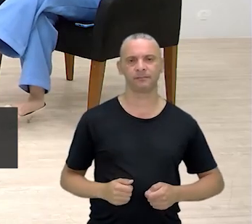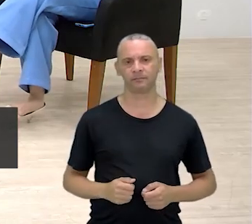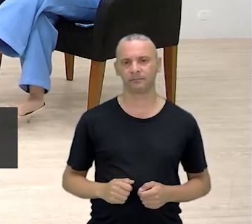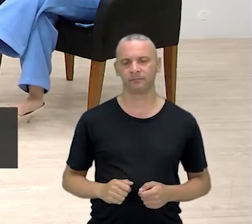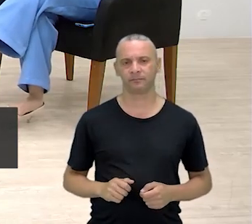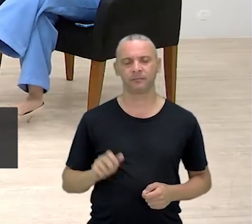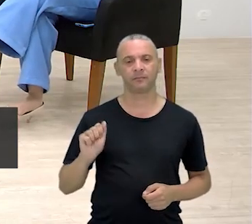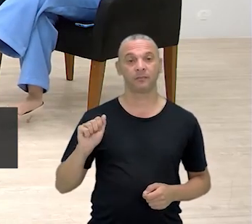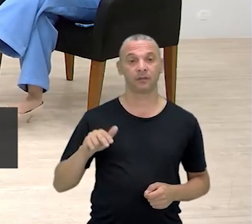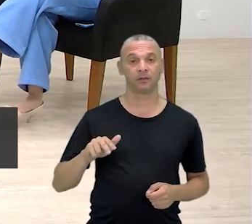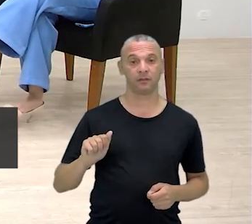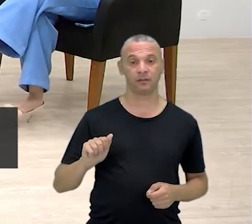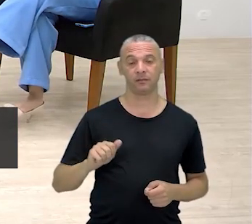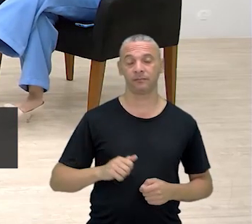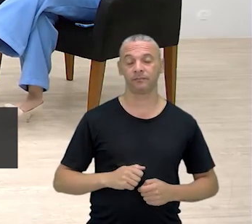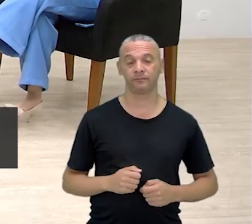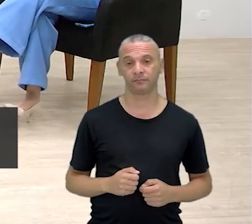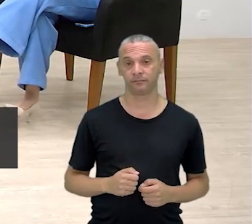Ana Cristina?